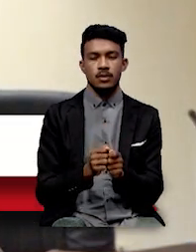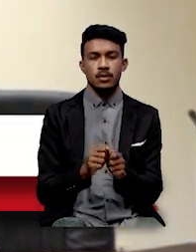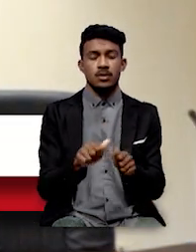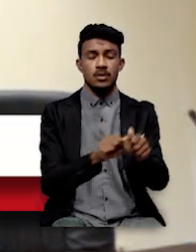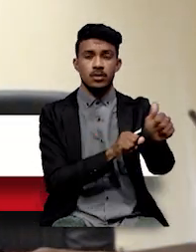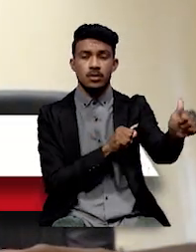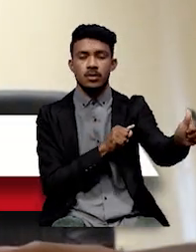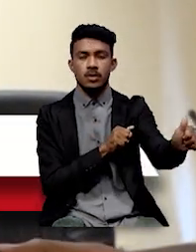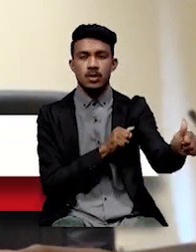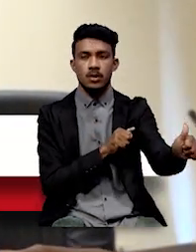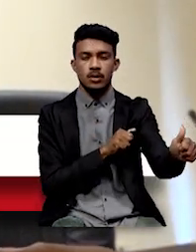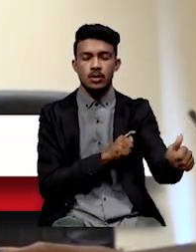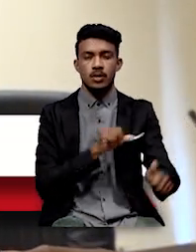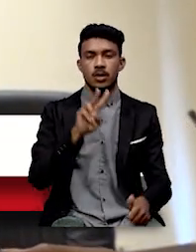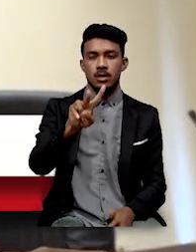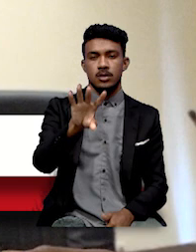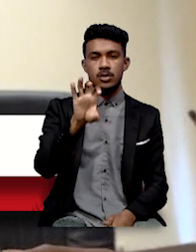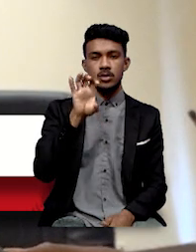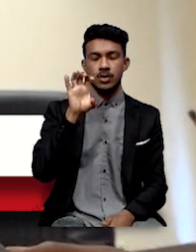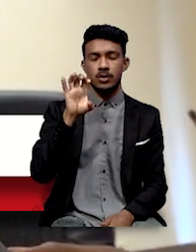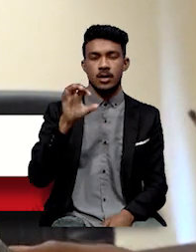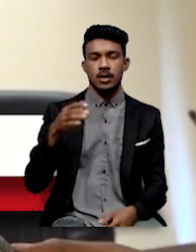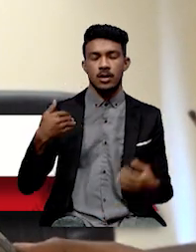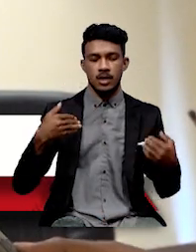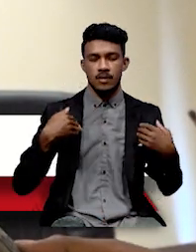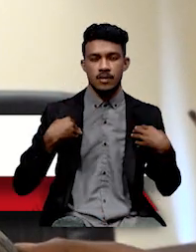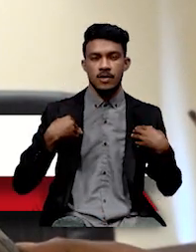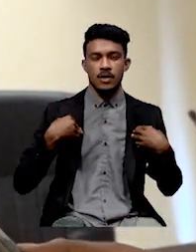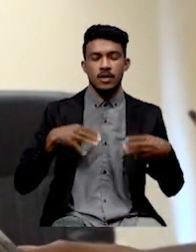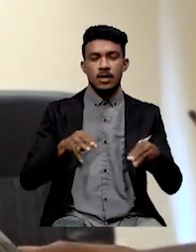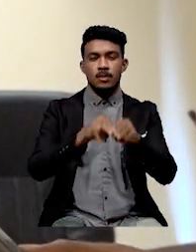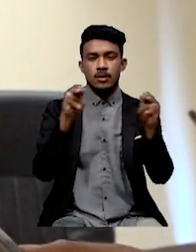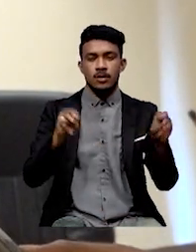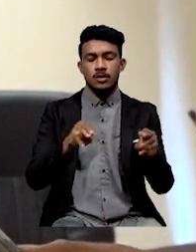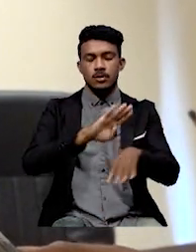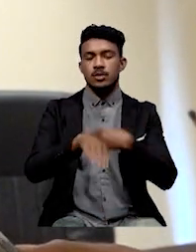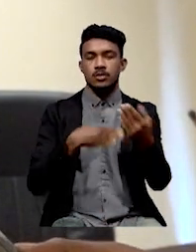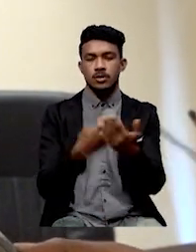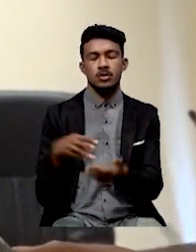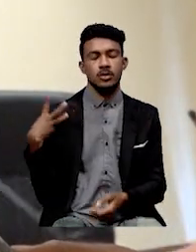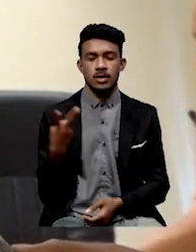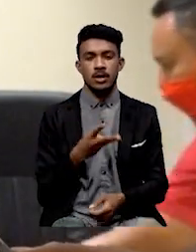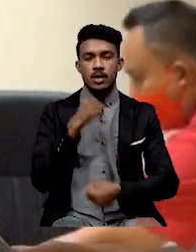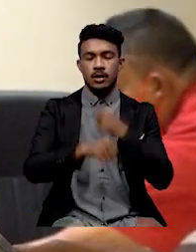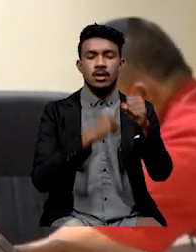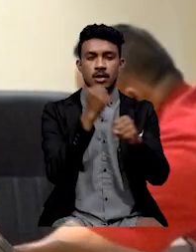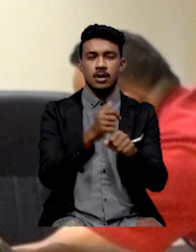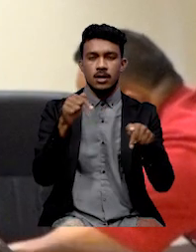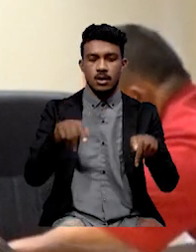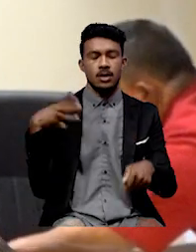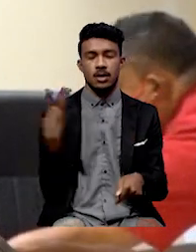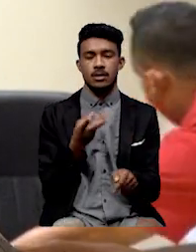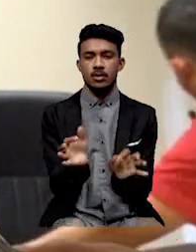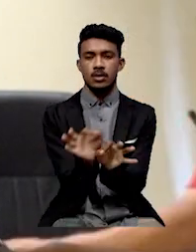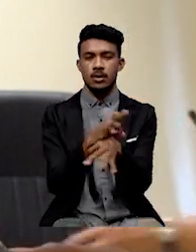kilometru dua atus rua resin ya teritori Timor Laran tomak itina indane ita prevehela atu rehabilita tan istra